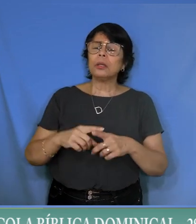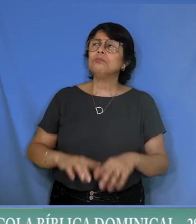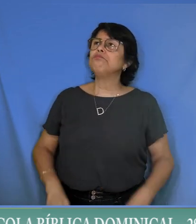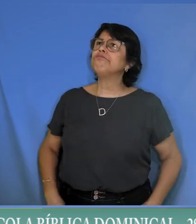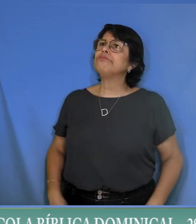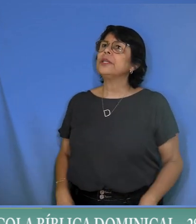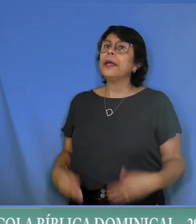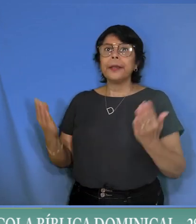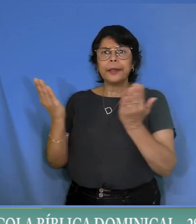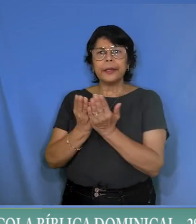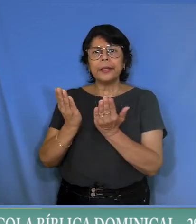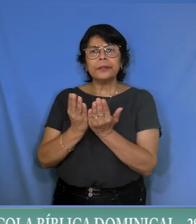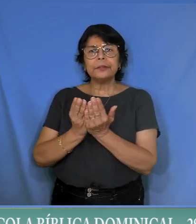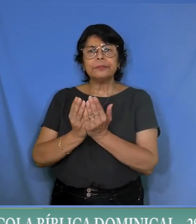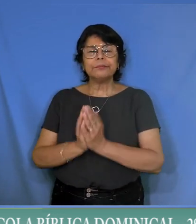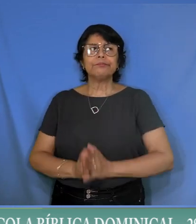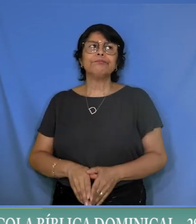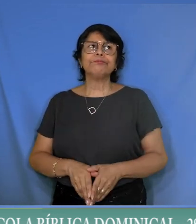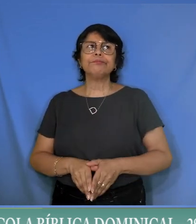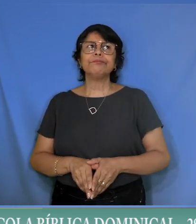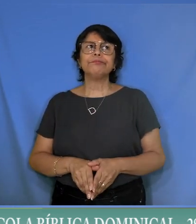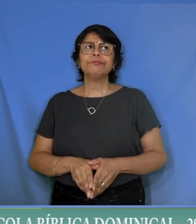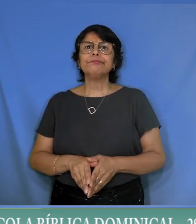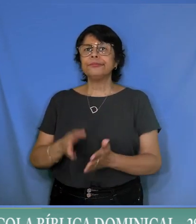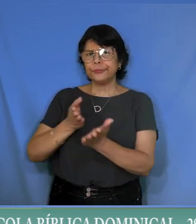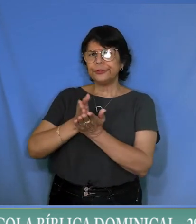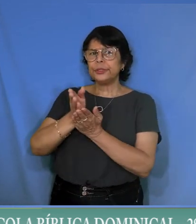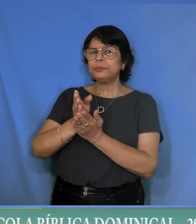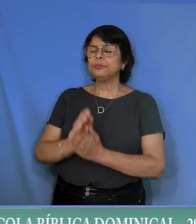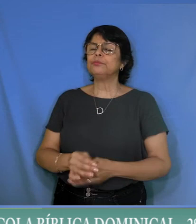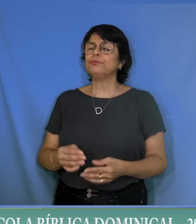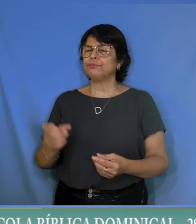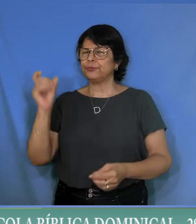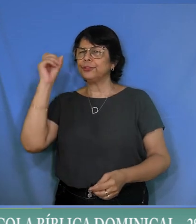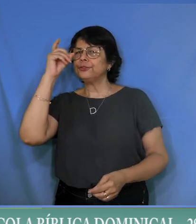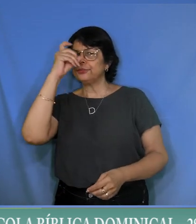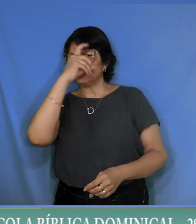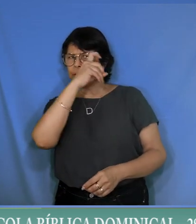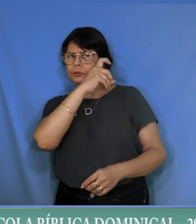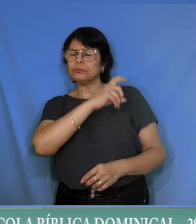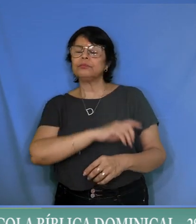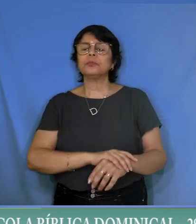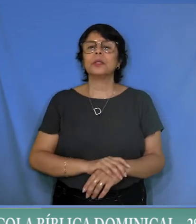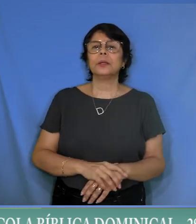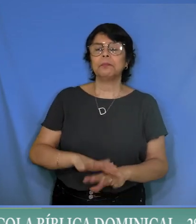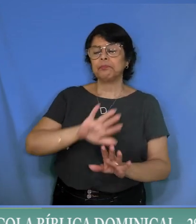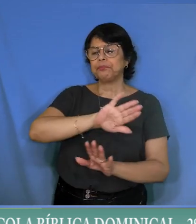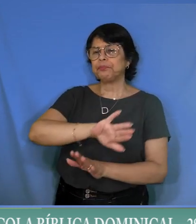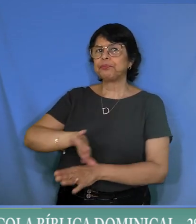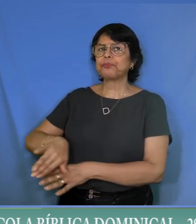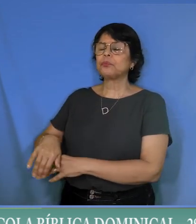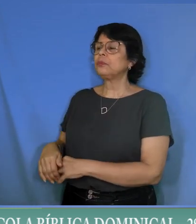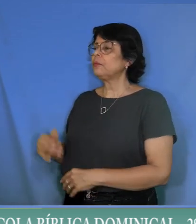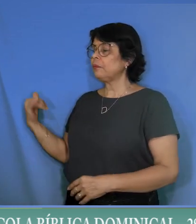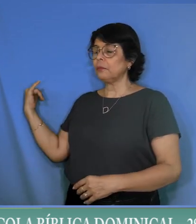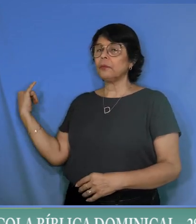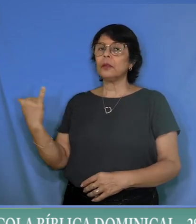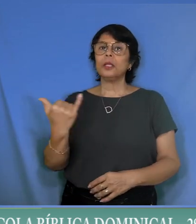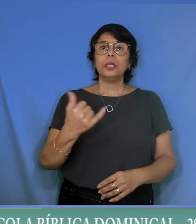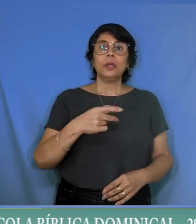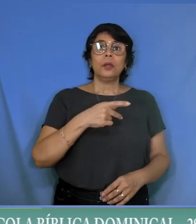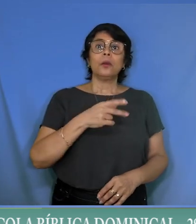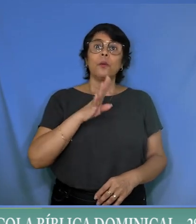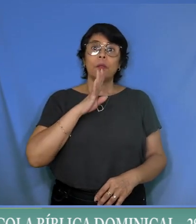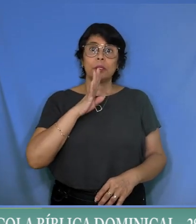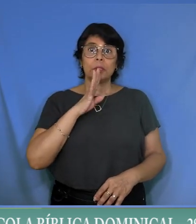conheci um senhor muito crente, Nicanor Salles, que morava lá em Itapeva. Ele disse: pastor,